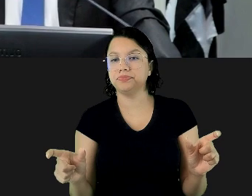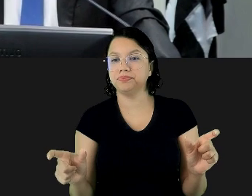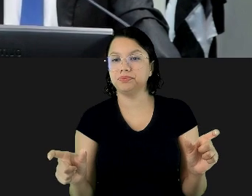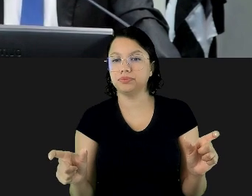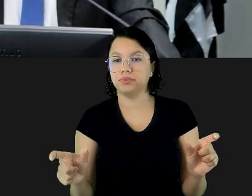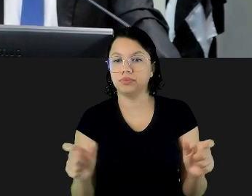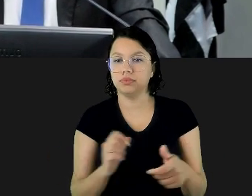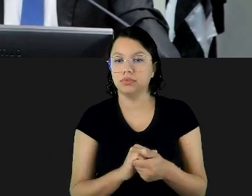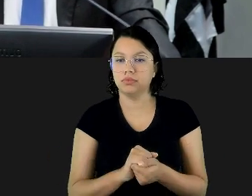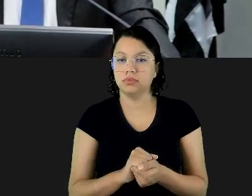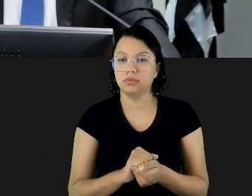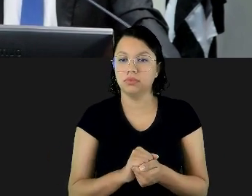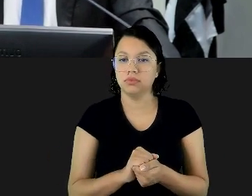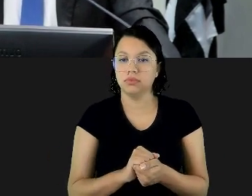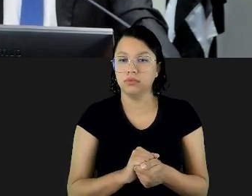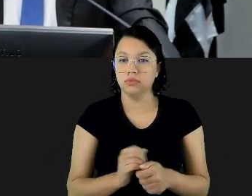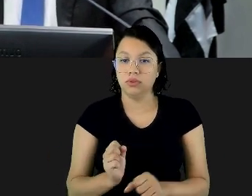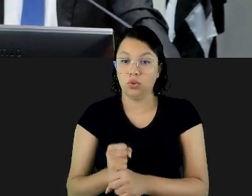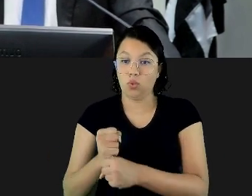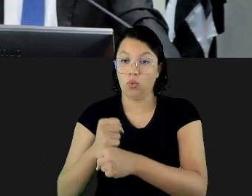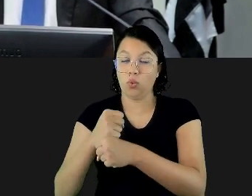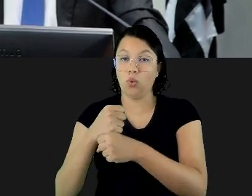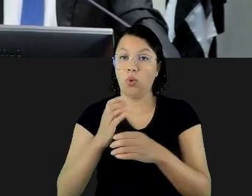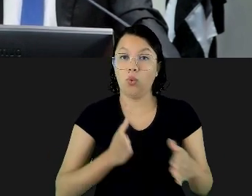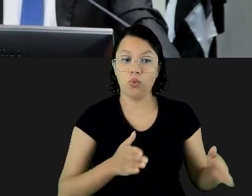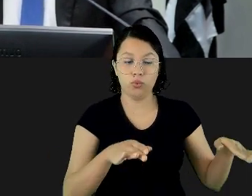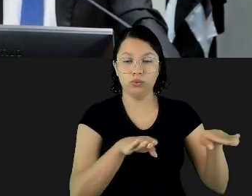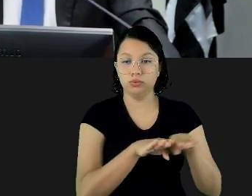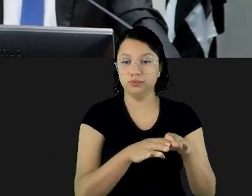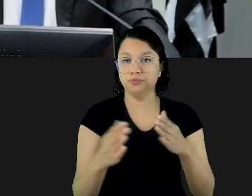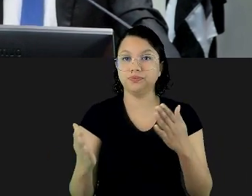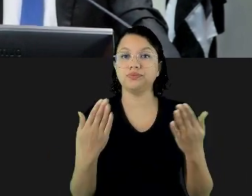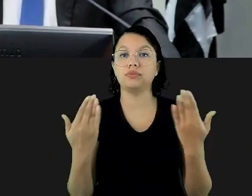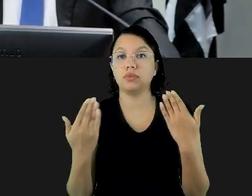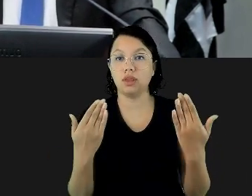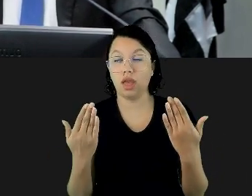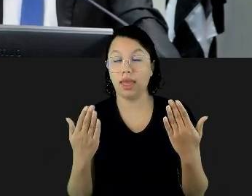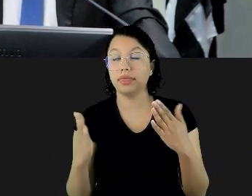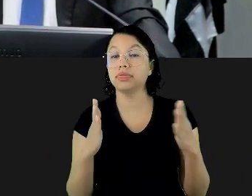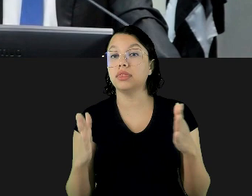A construção da ponte entre Porto Murtinho e Carmelo Peralta